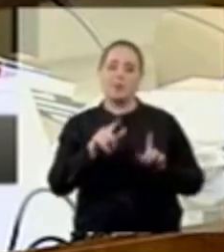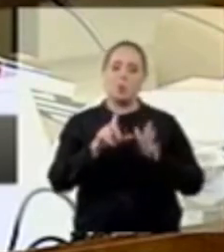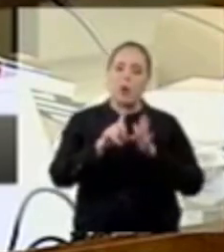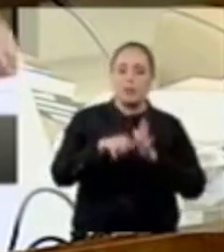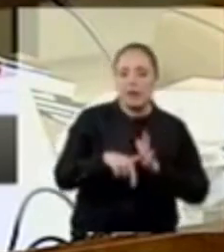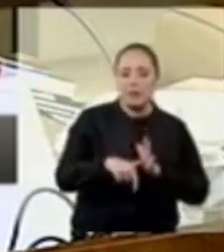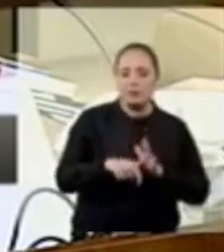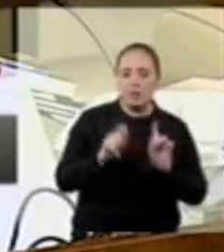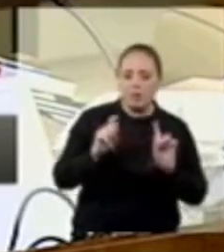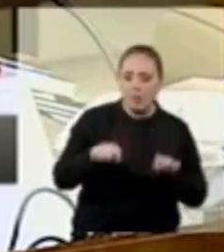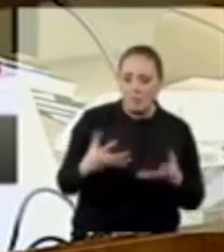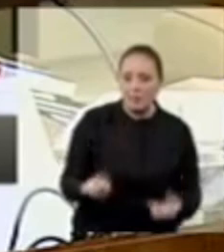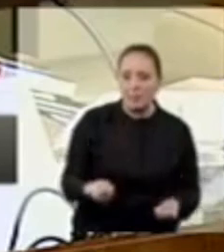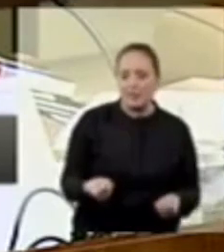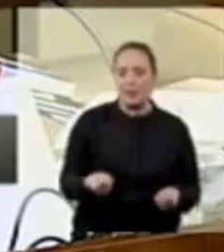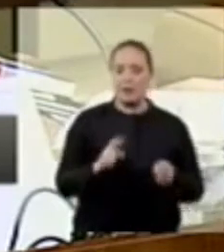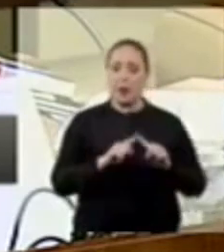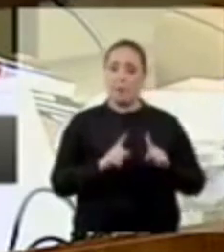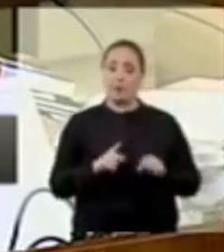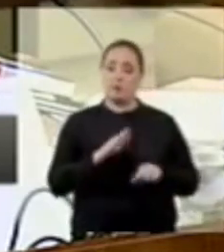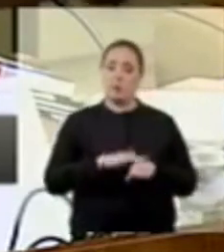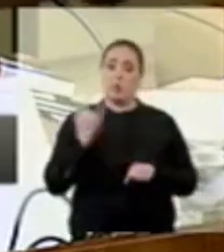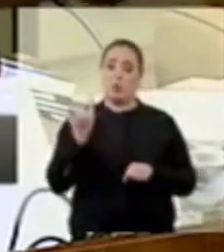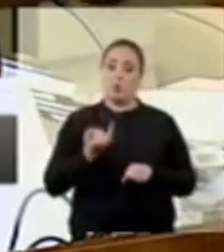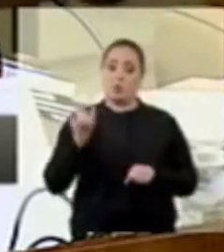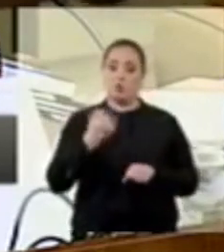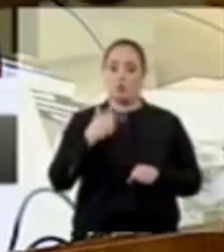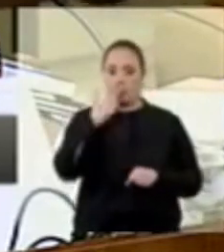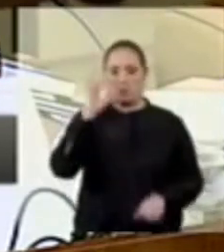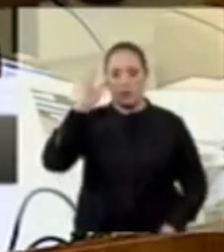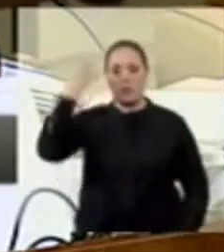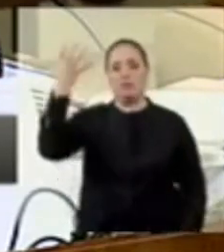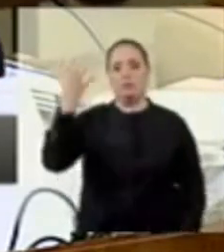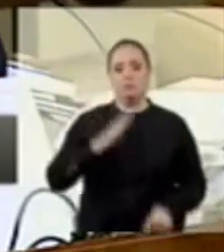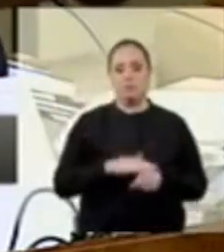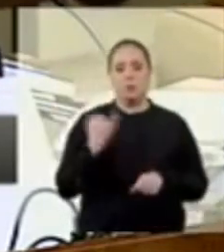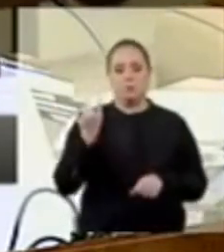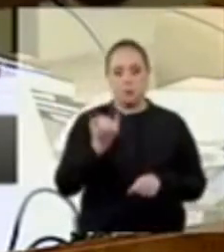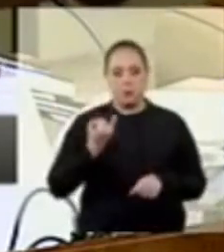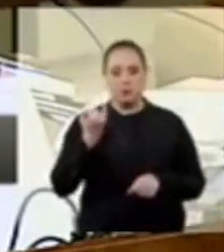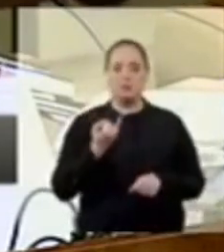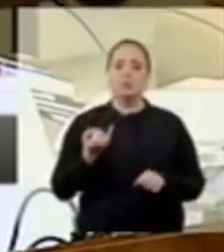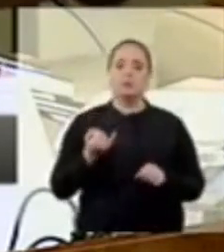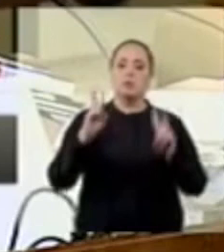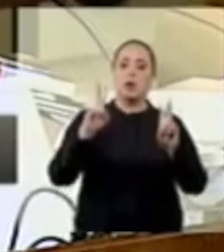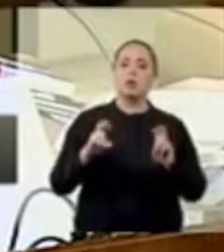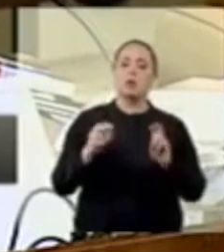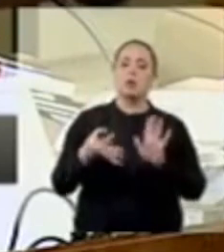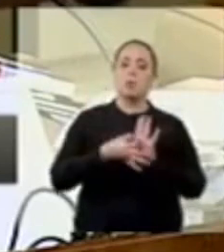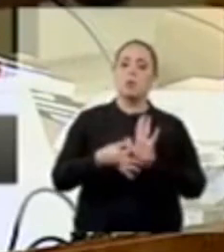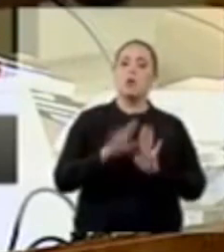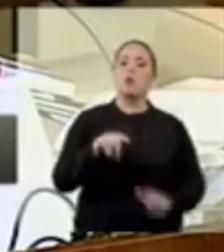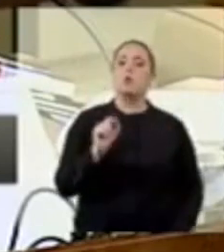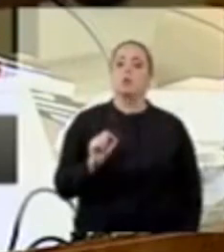mas agora vem a informação que eu considero decisiva para este argumento que é